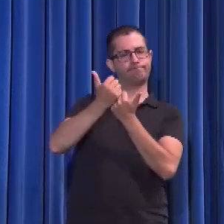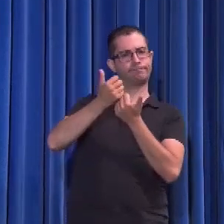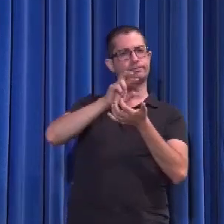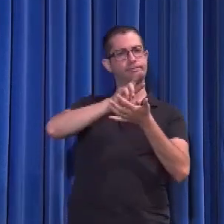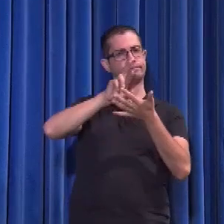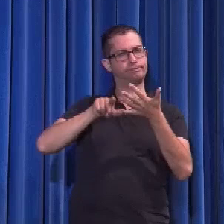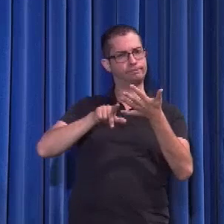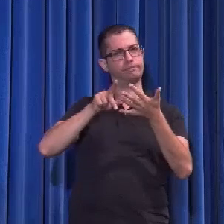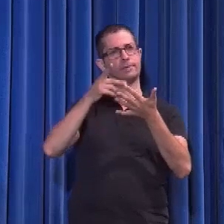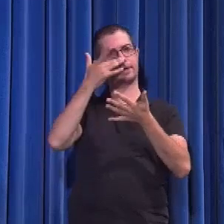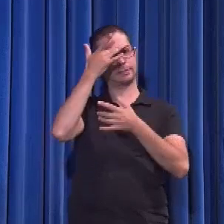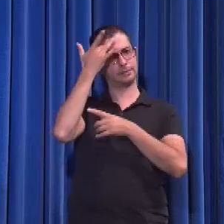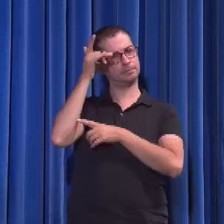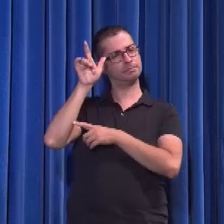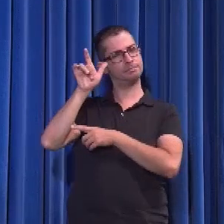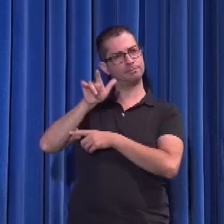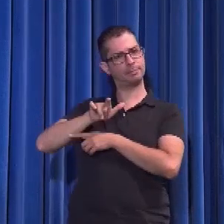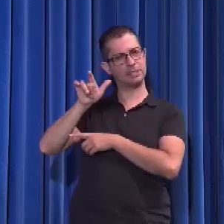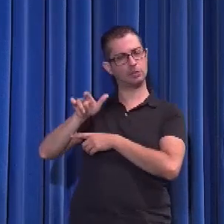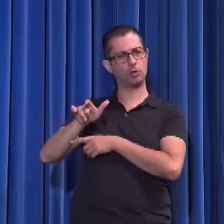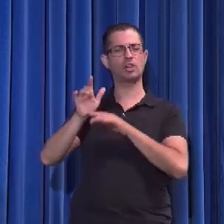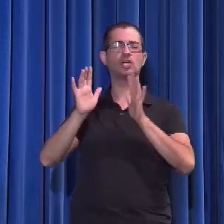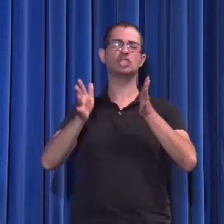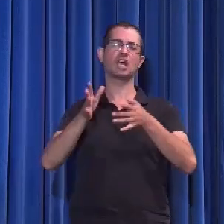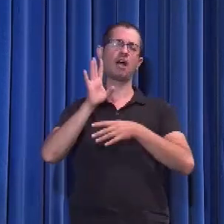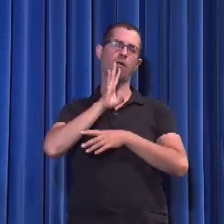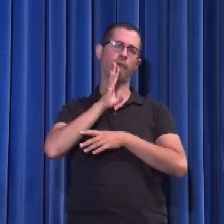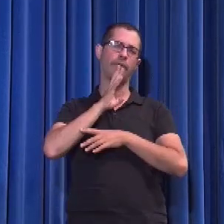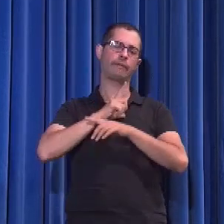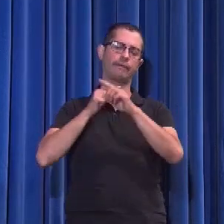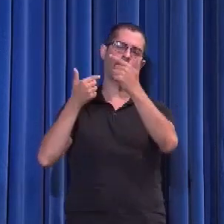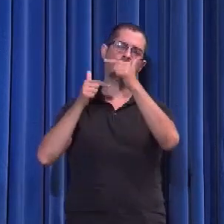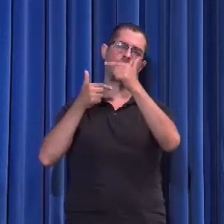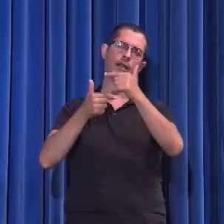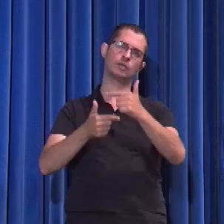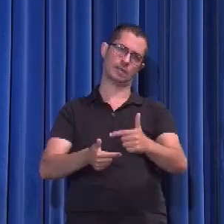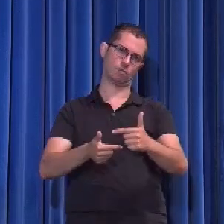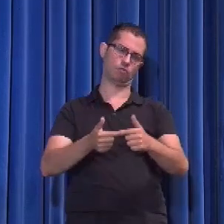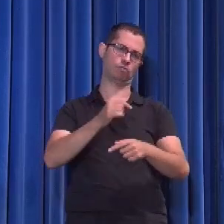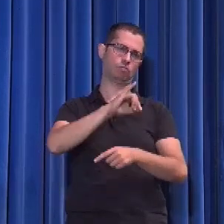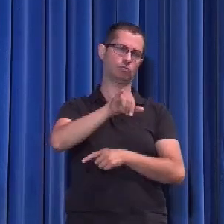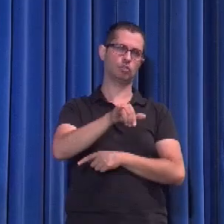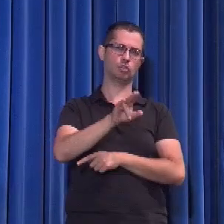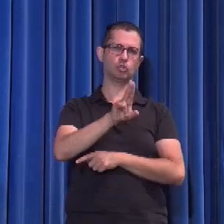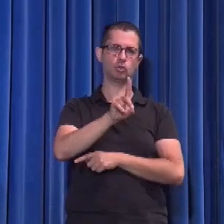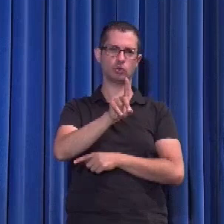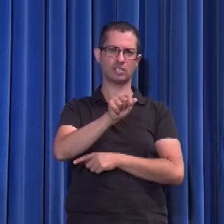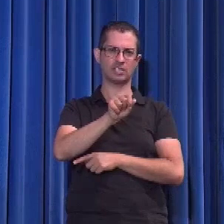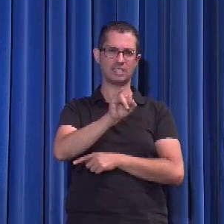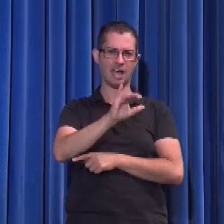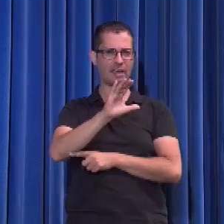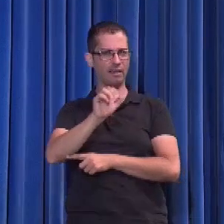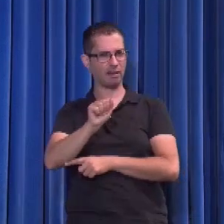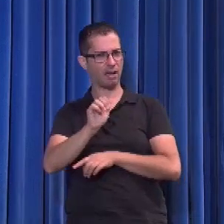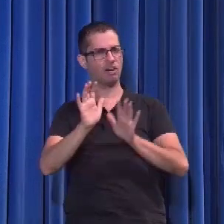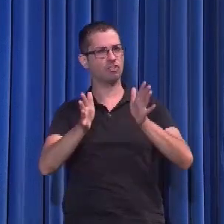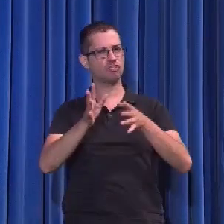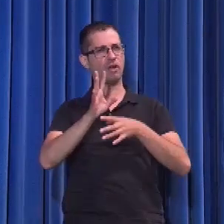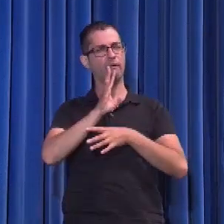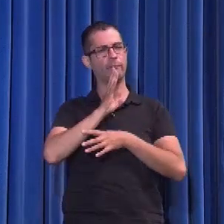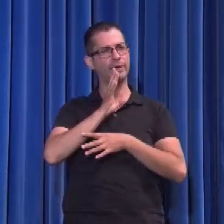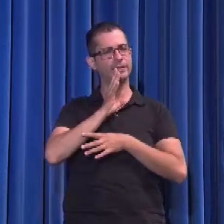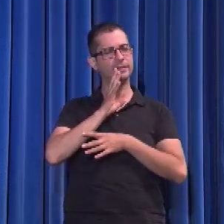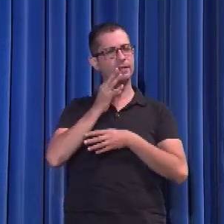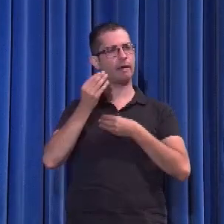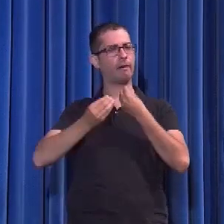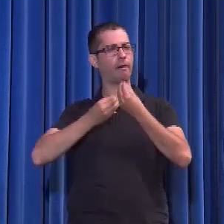ele conhecia certamente essas tradições judaicas. Ele conhecia bem sobre o êxodo